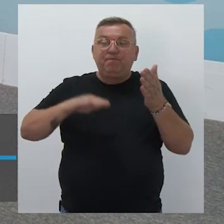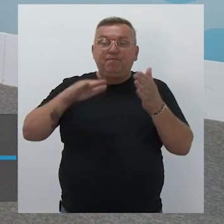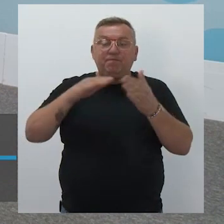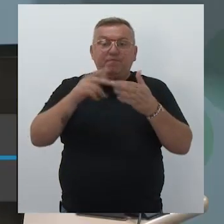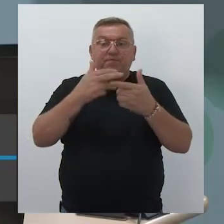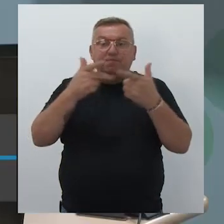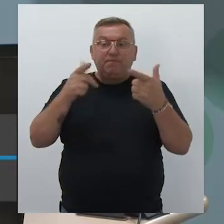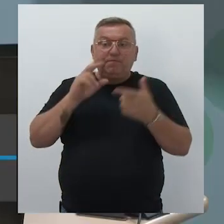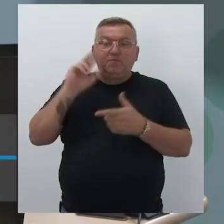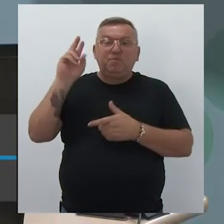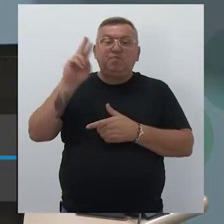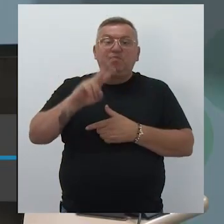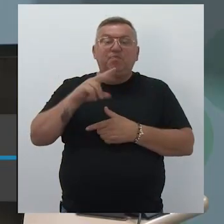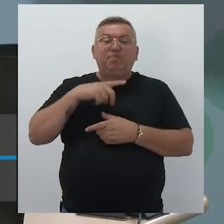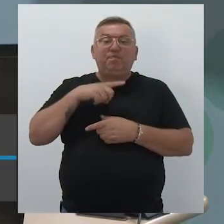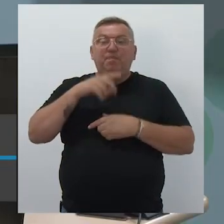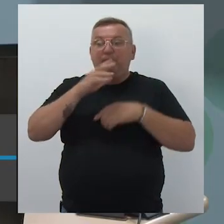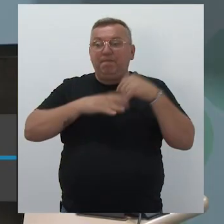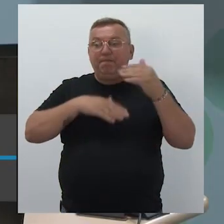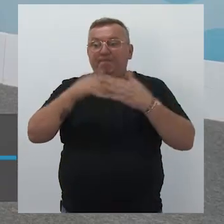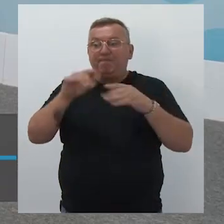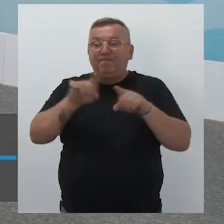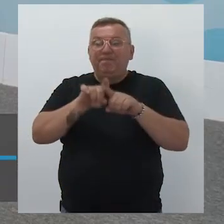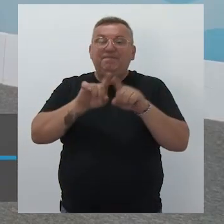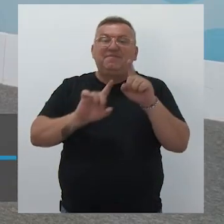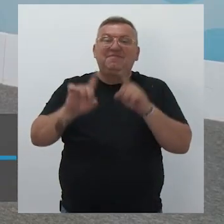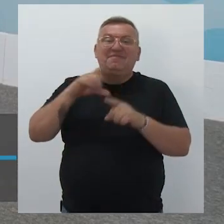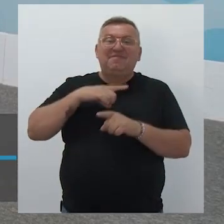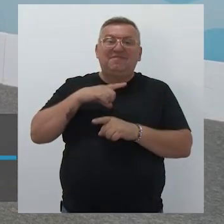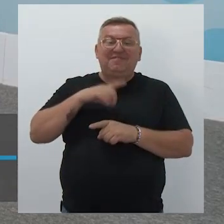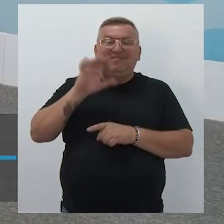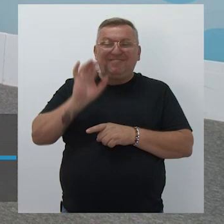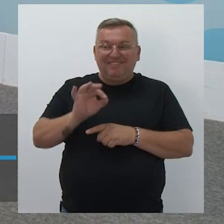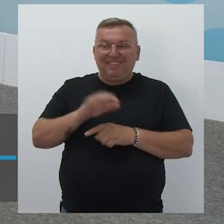componentes olhem para as habilidades que estão